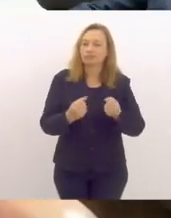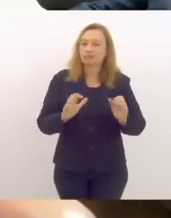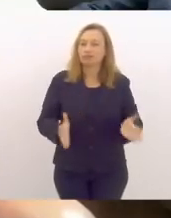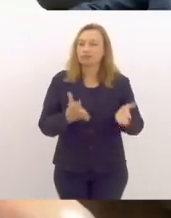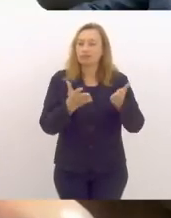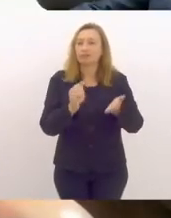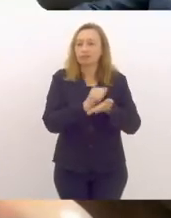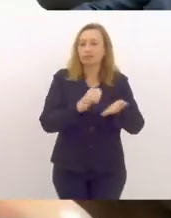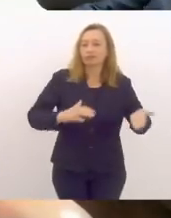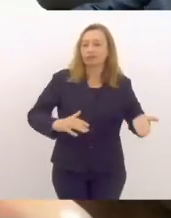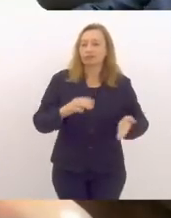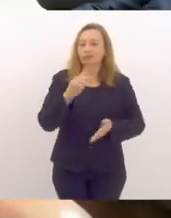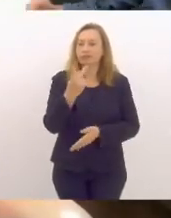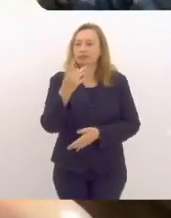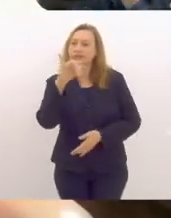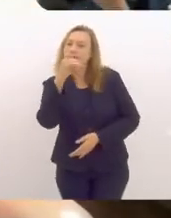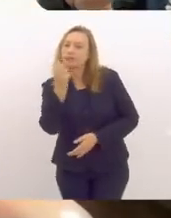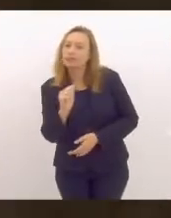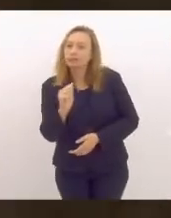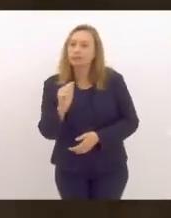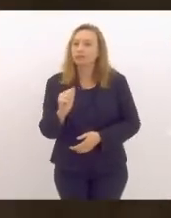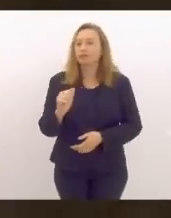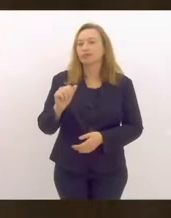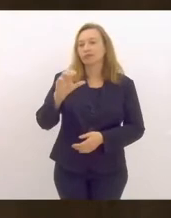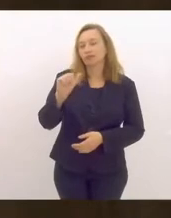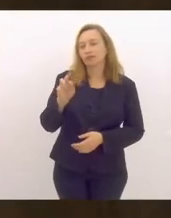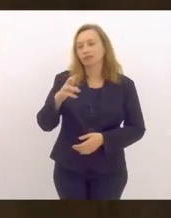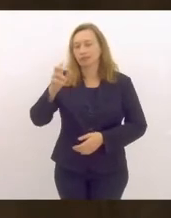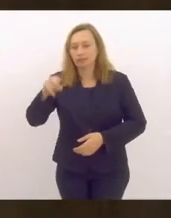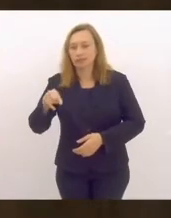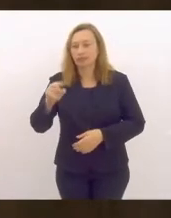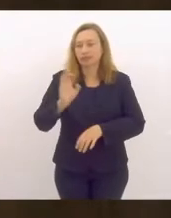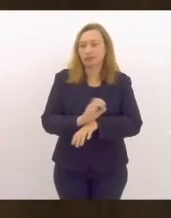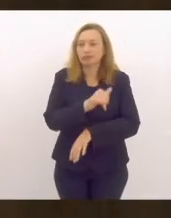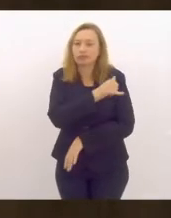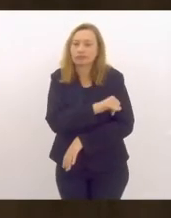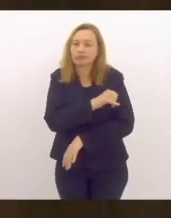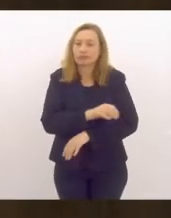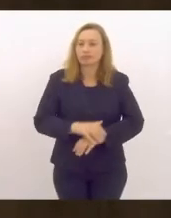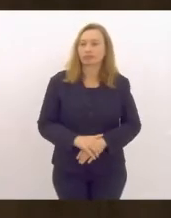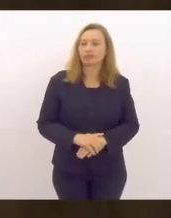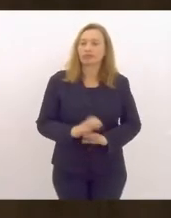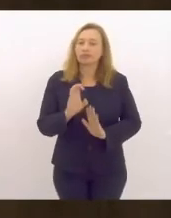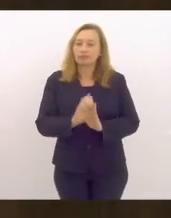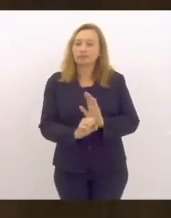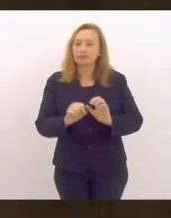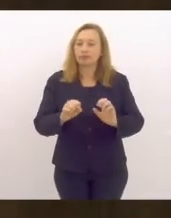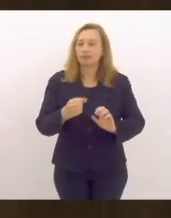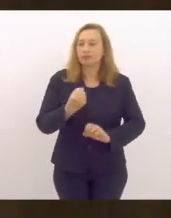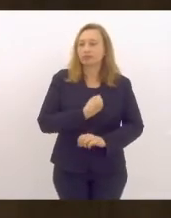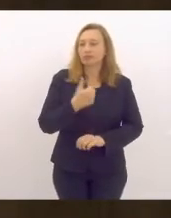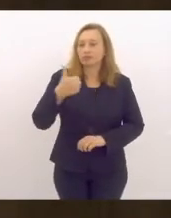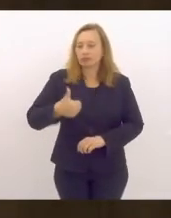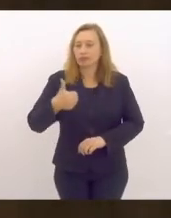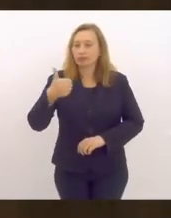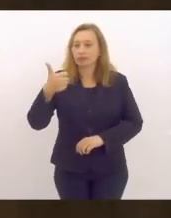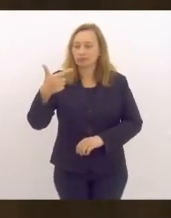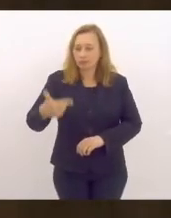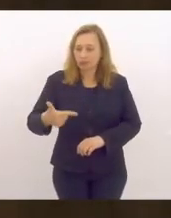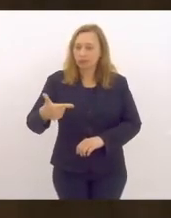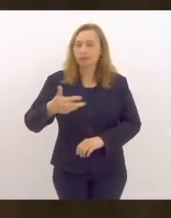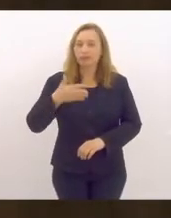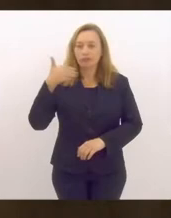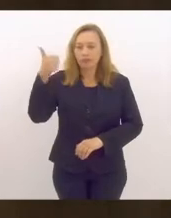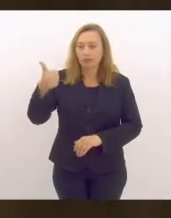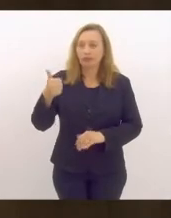Incentivo à Atividade das Baianas de Acarajé, no âmbito do Estado do Rio de Janeiro. As emendas número 1 e 2 aprimoram a redação do